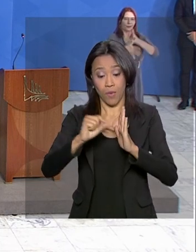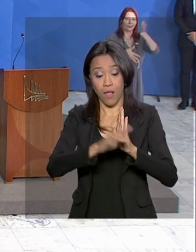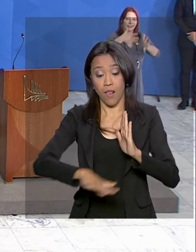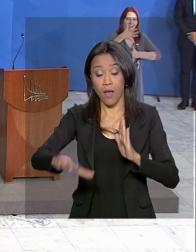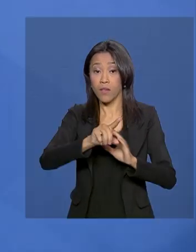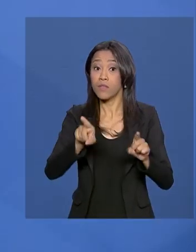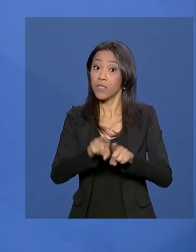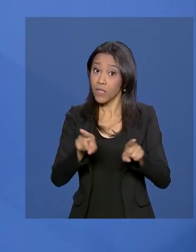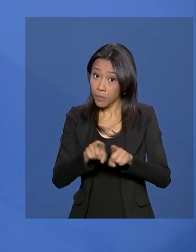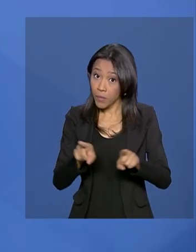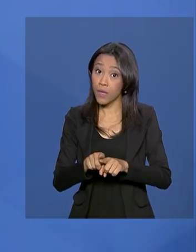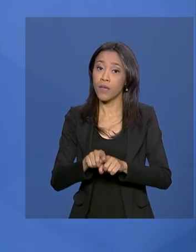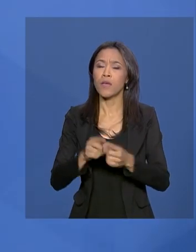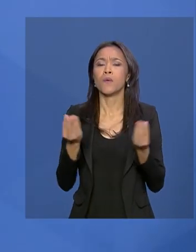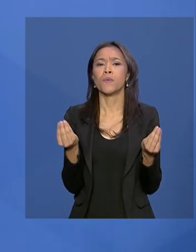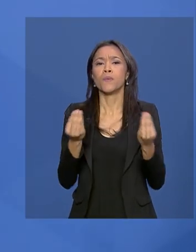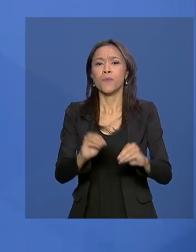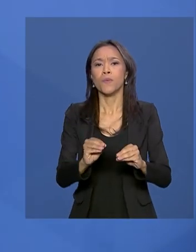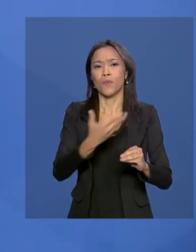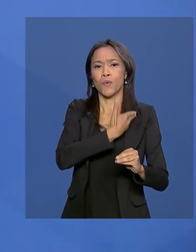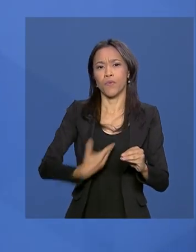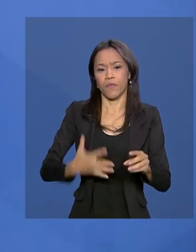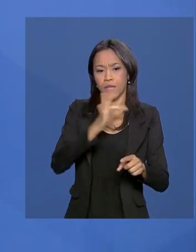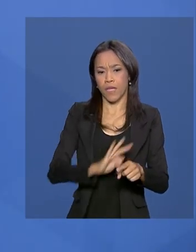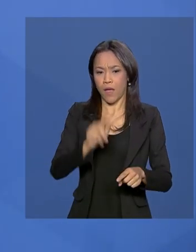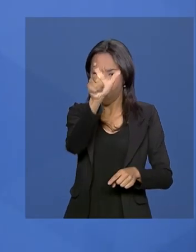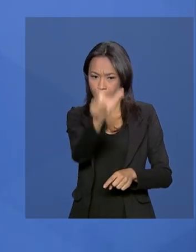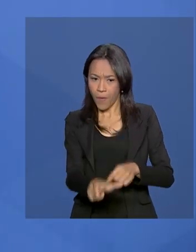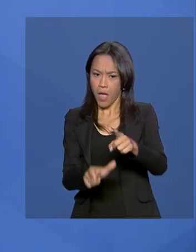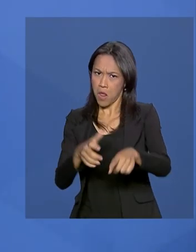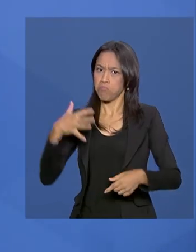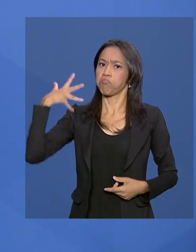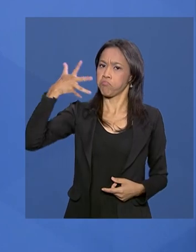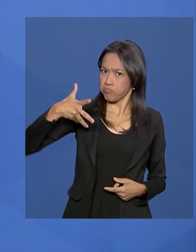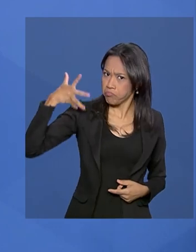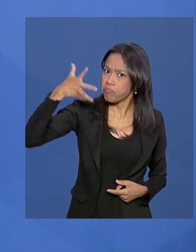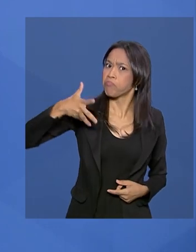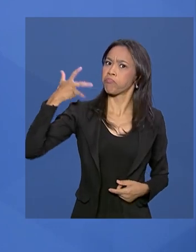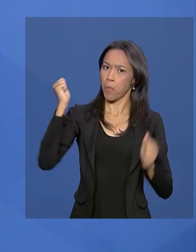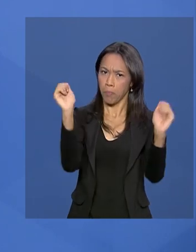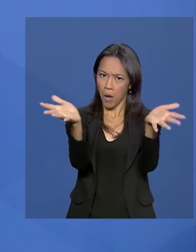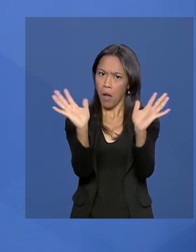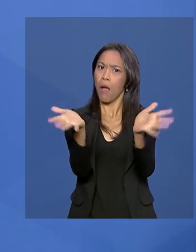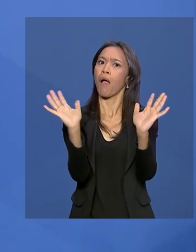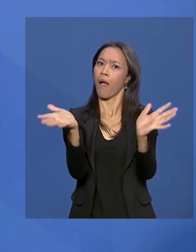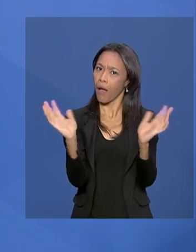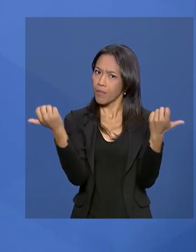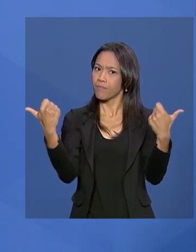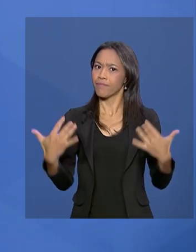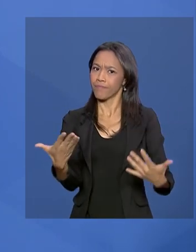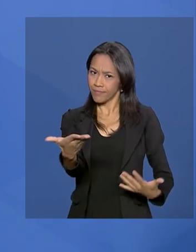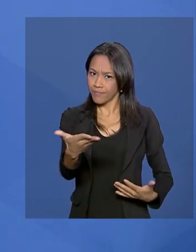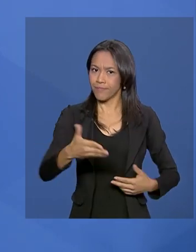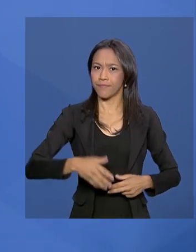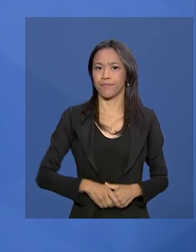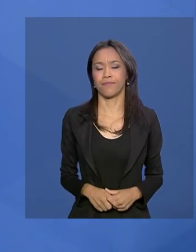governo federal. A primeira-dama Michele Bolsonaro discursou no evento usando a língua brasileira de sinais.